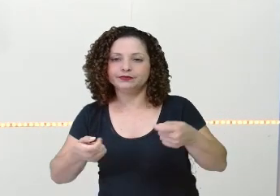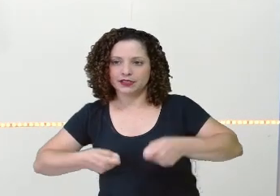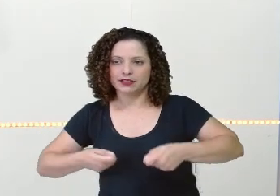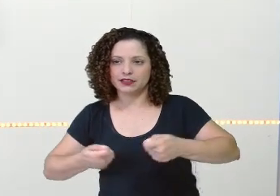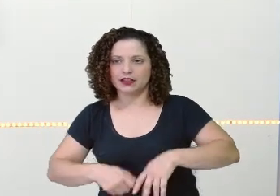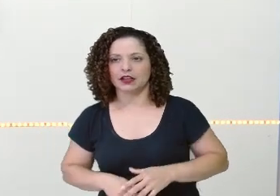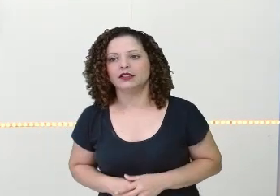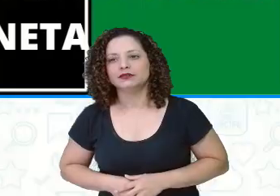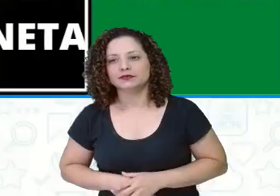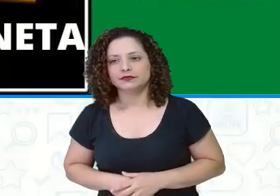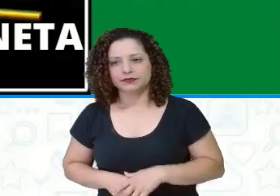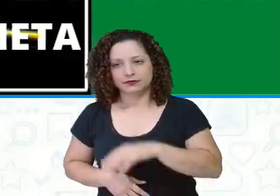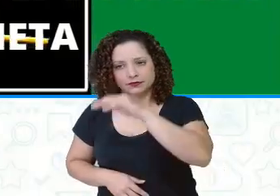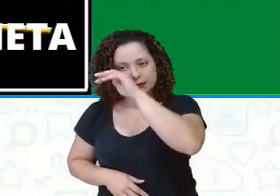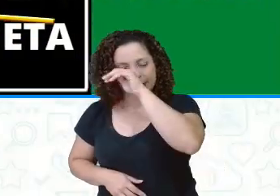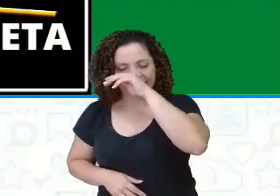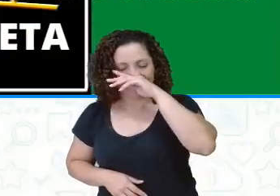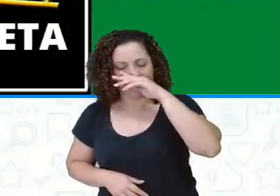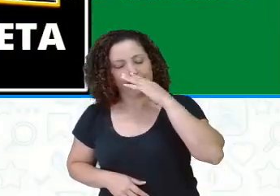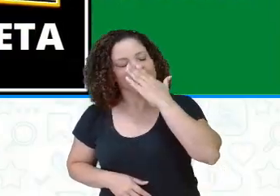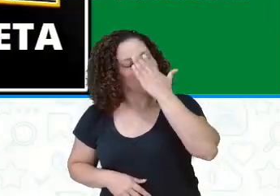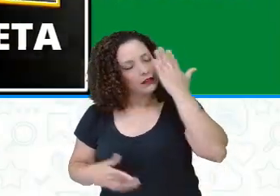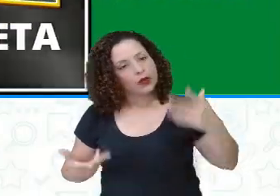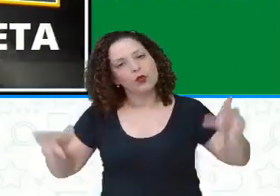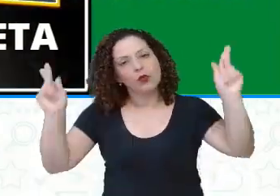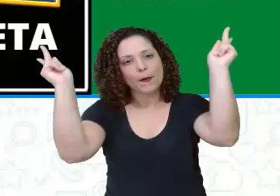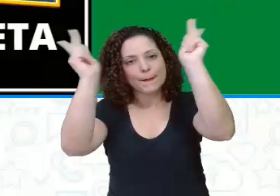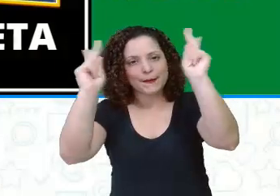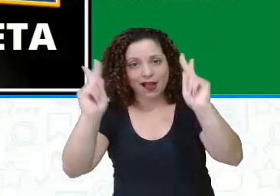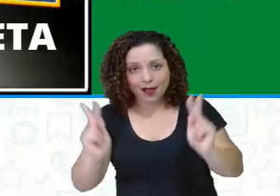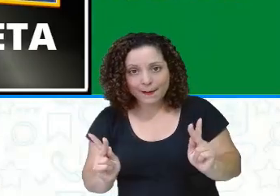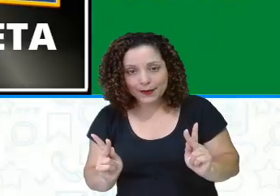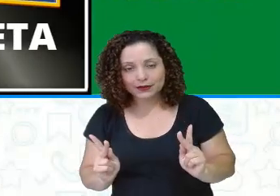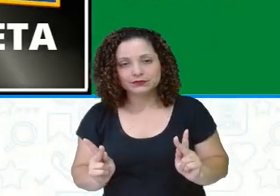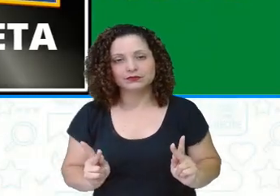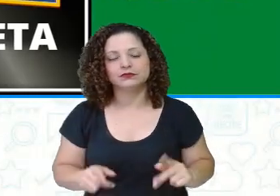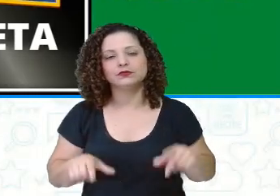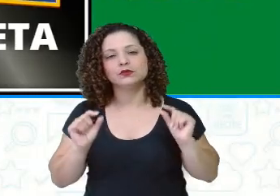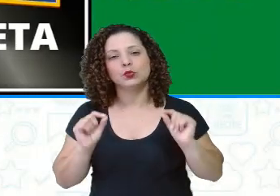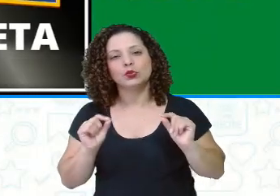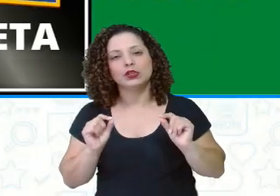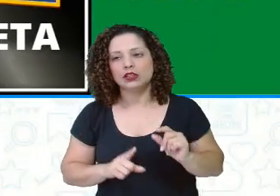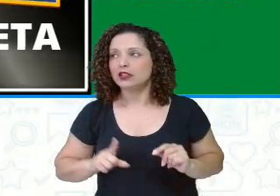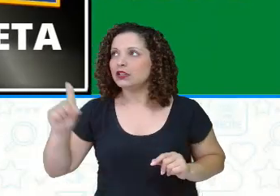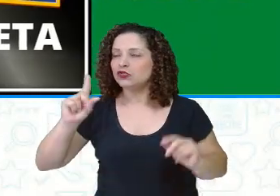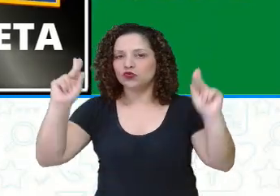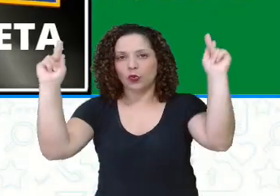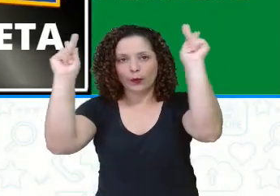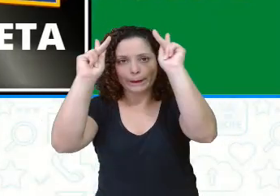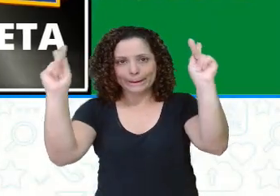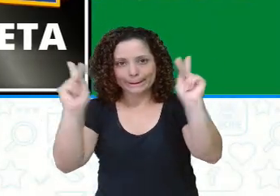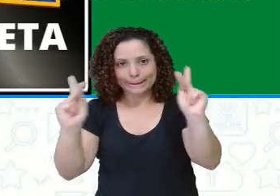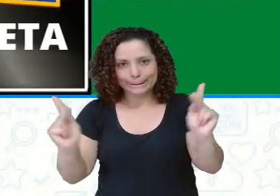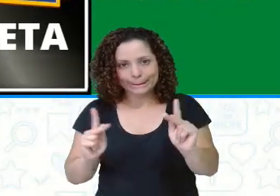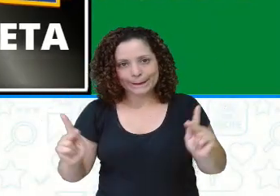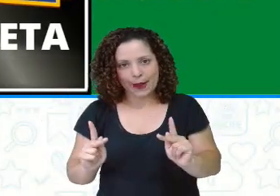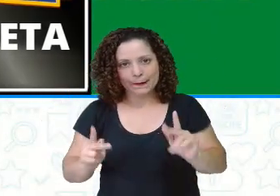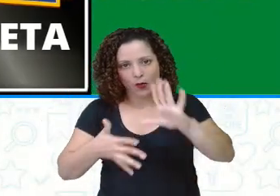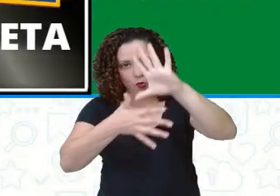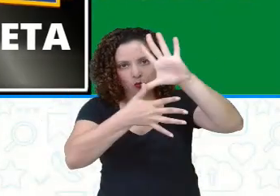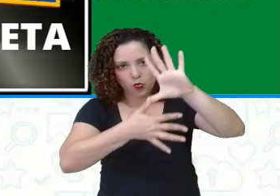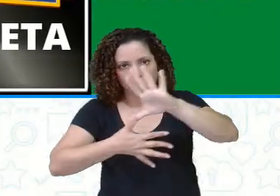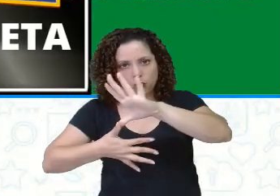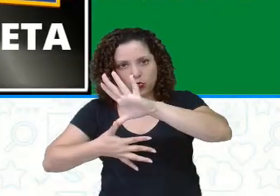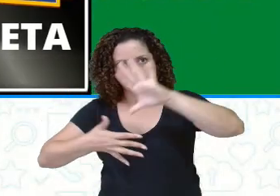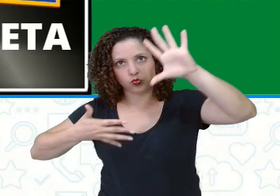Vamos seguir aqui, vê só. Os mapas, falando em geografia agora, são representações do nosso